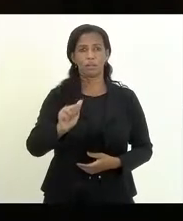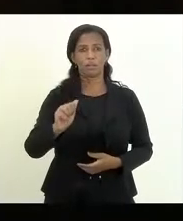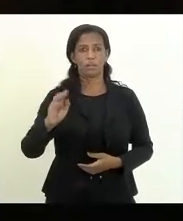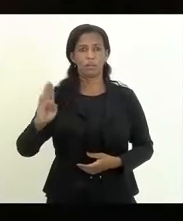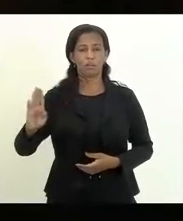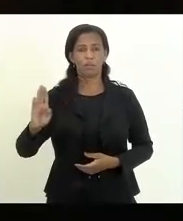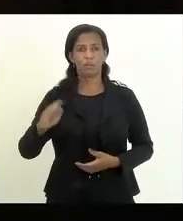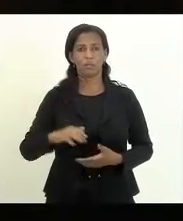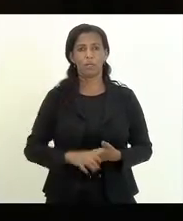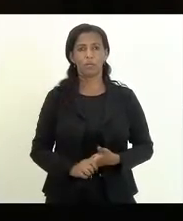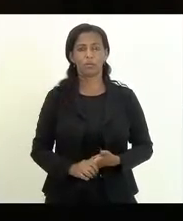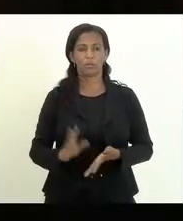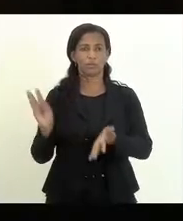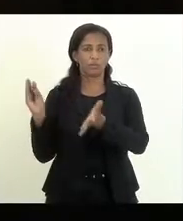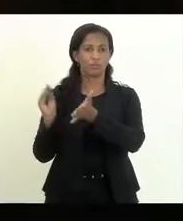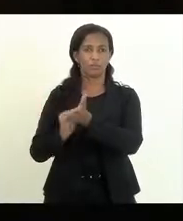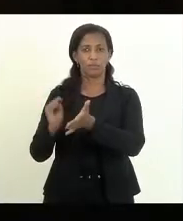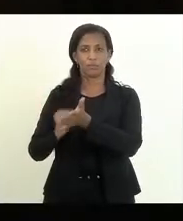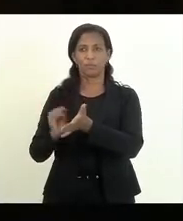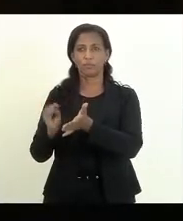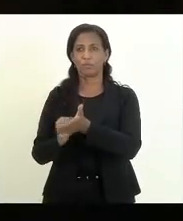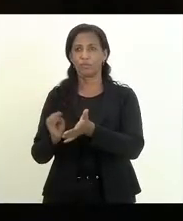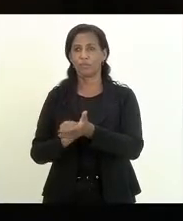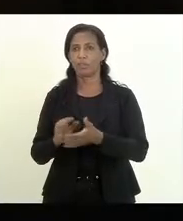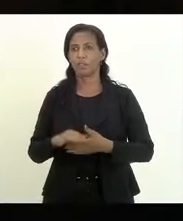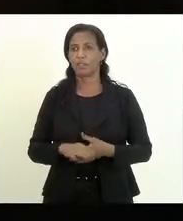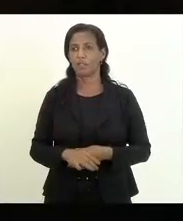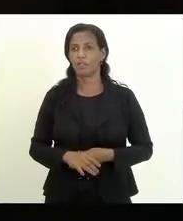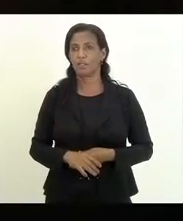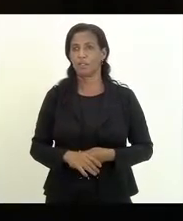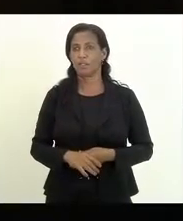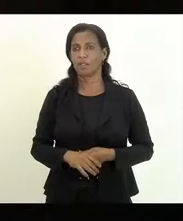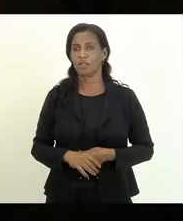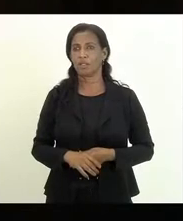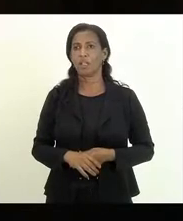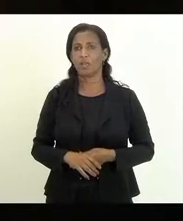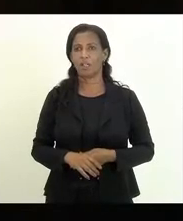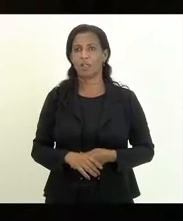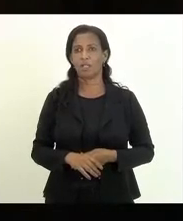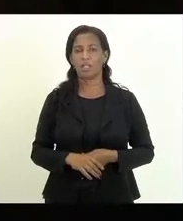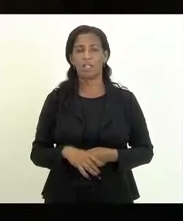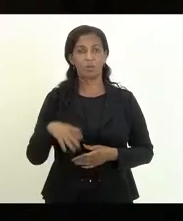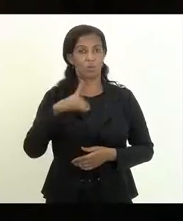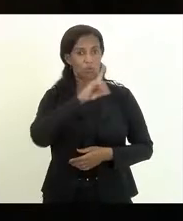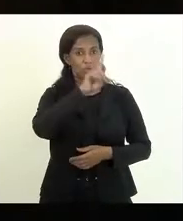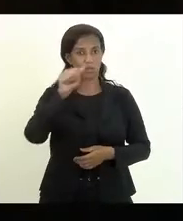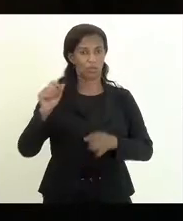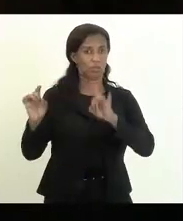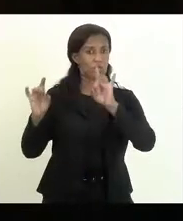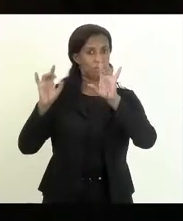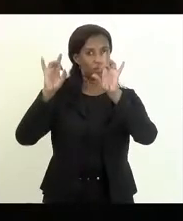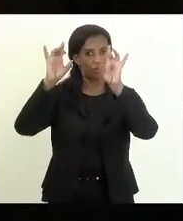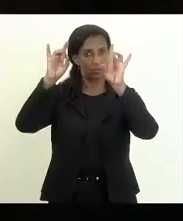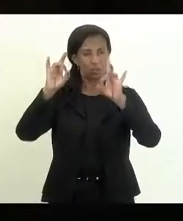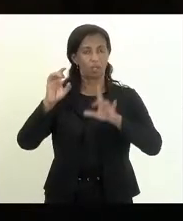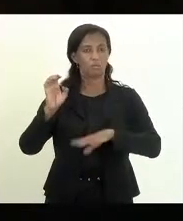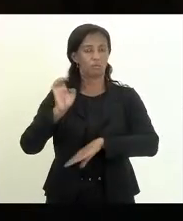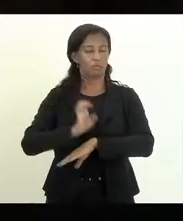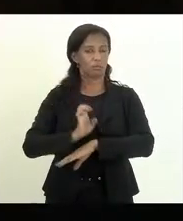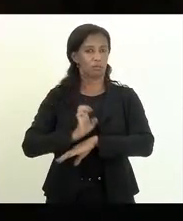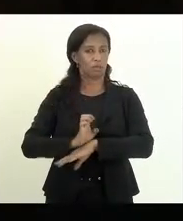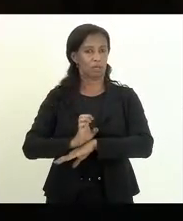e reparação póstuma. Então, nesse sentido, oficializar essa data no estado do Rio de Janeiro